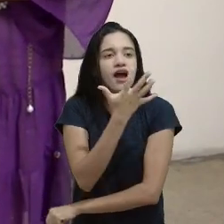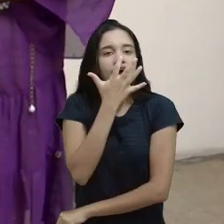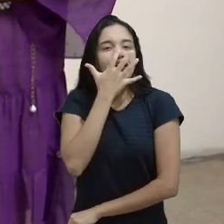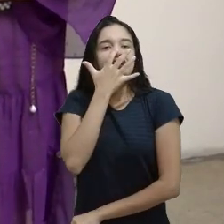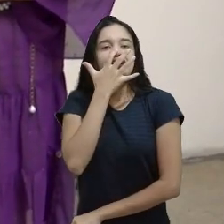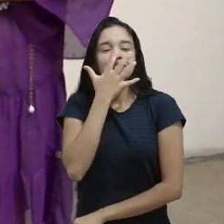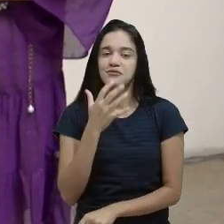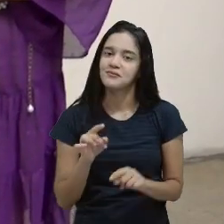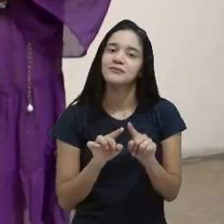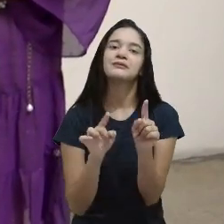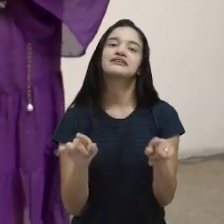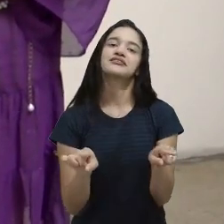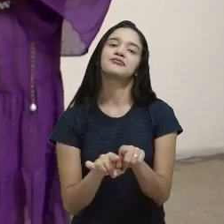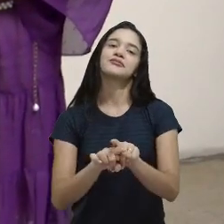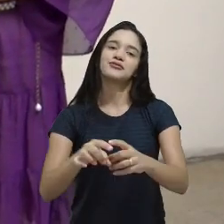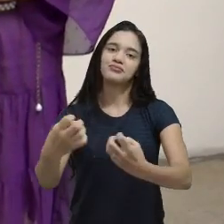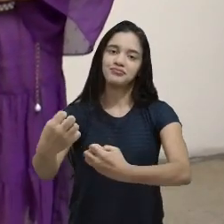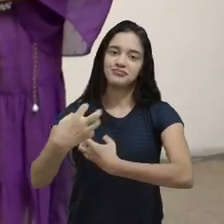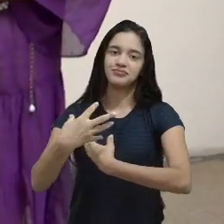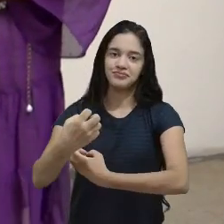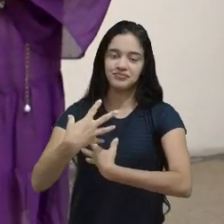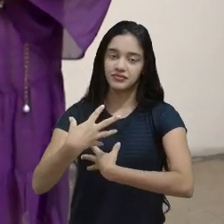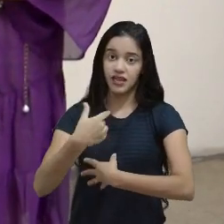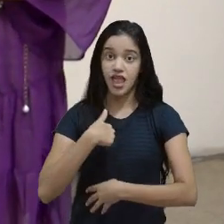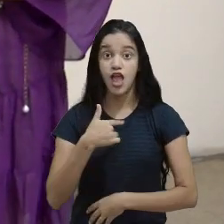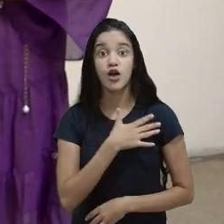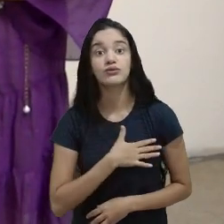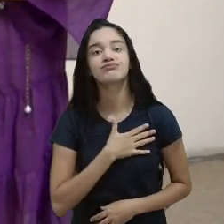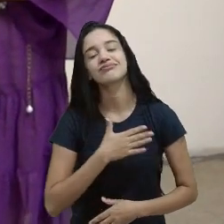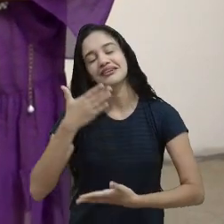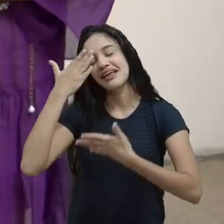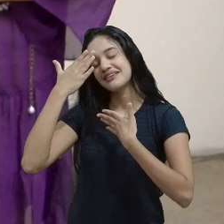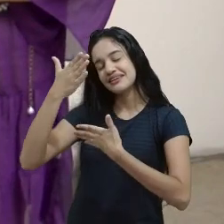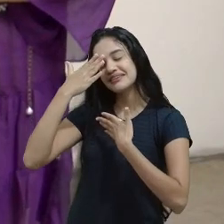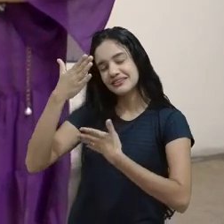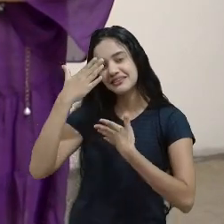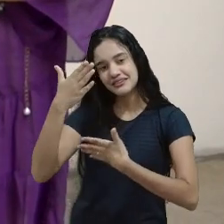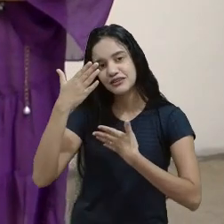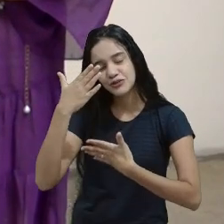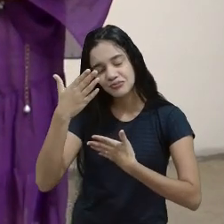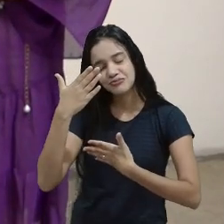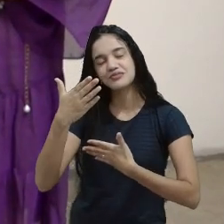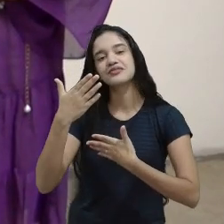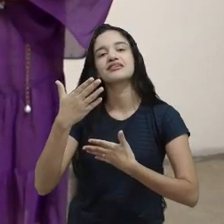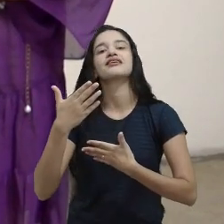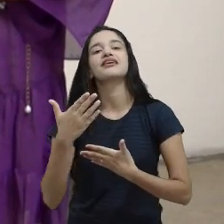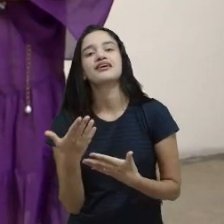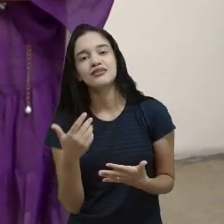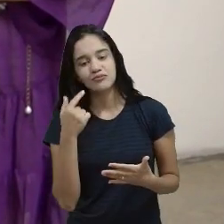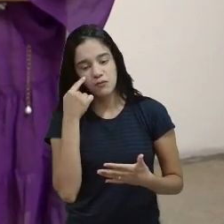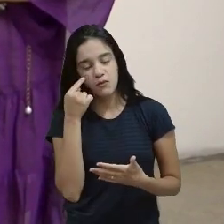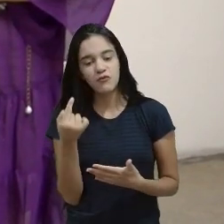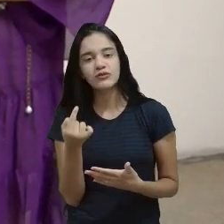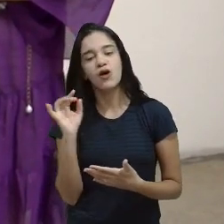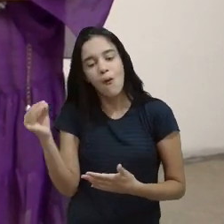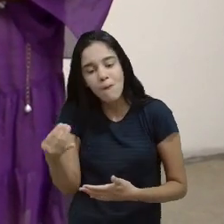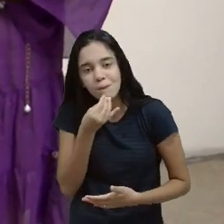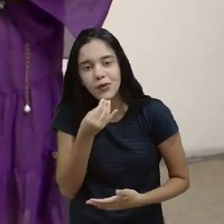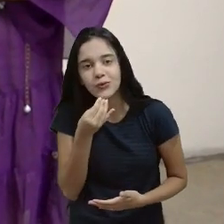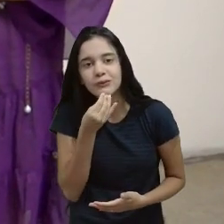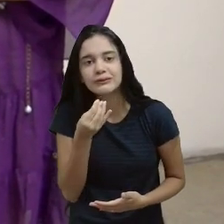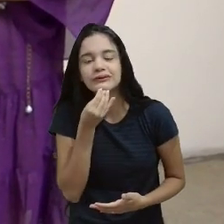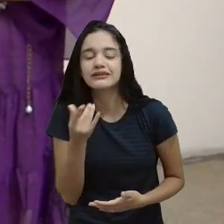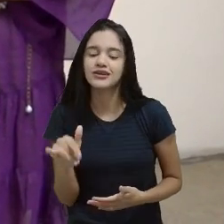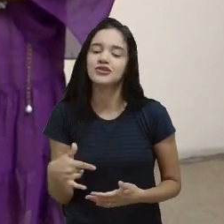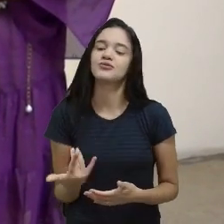encanta, mas também ela nos ensina. Eu gostaria de agradecer a você por esse privilégio, né, que você nos dá em poder